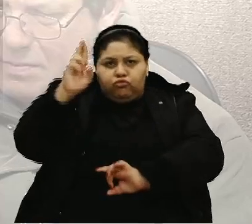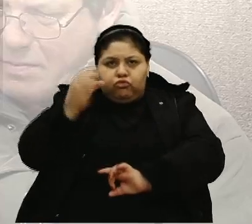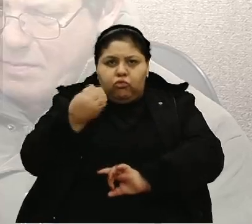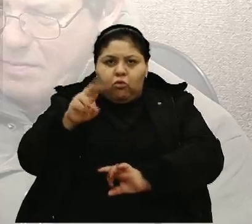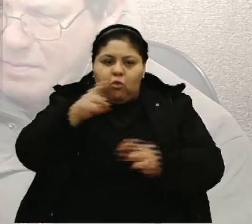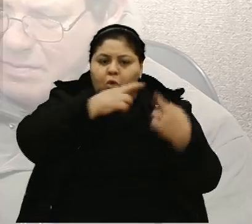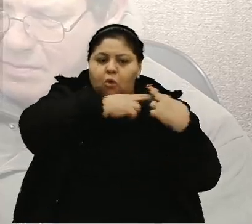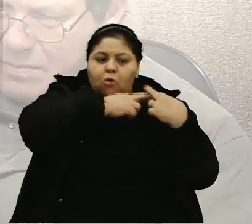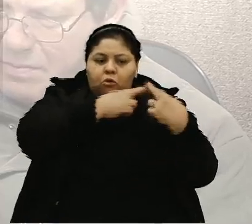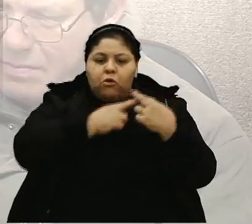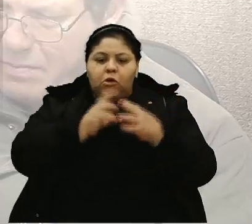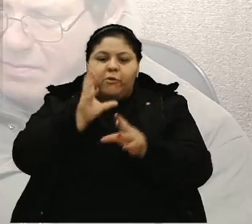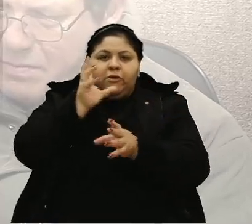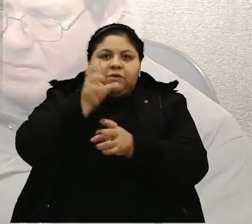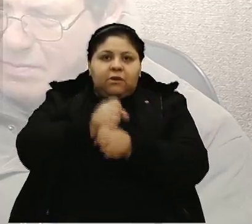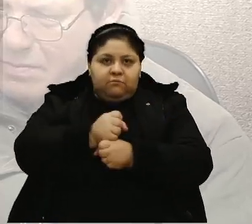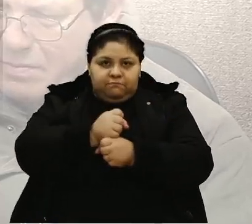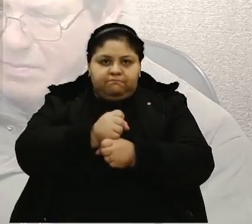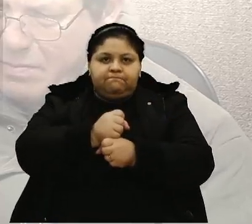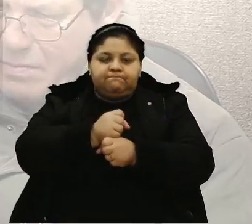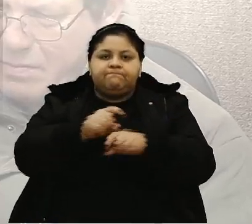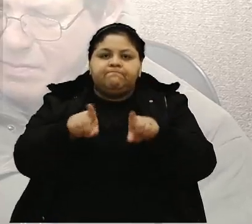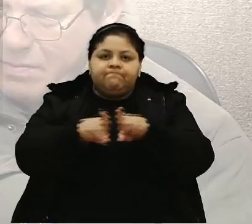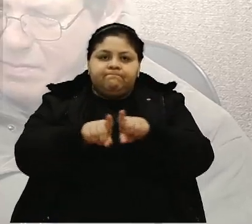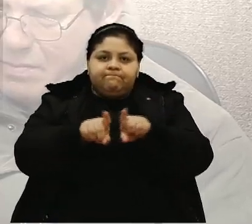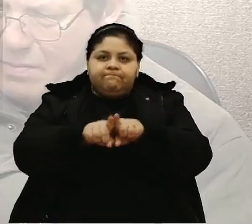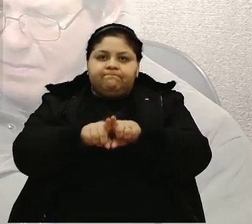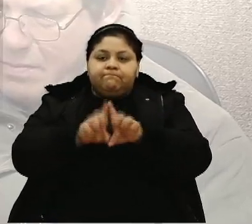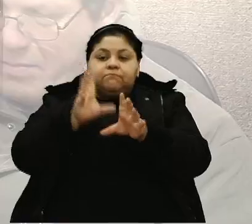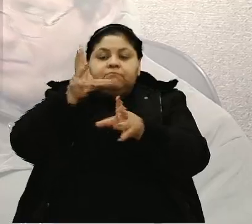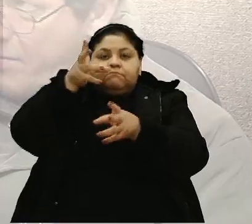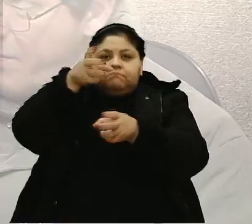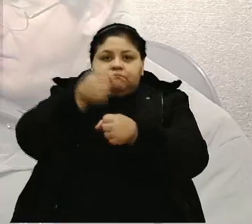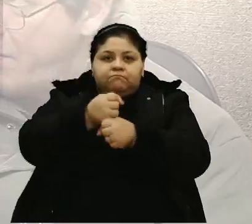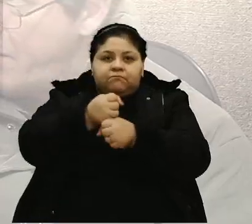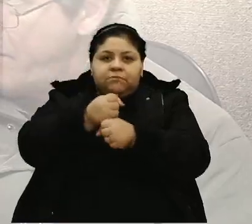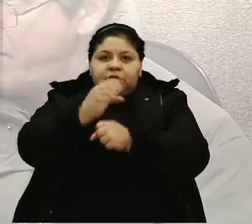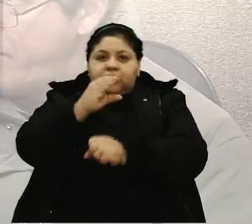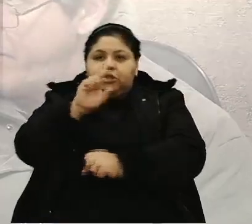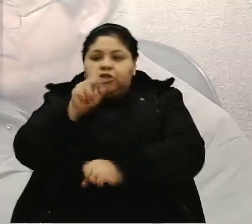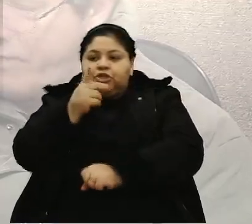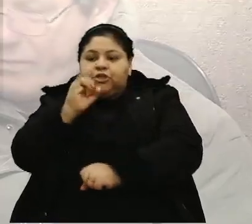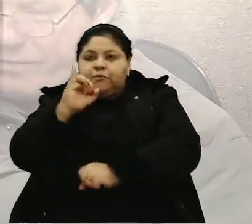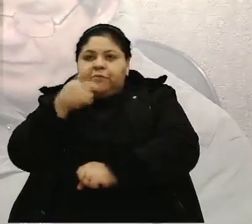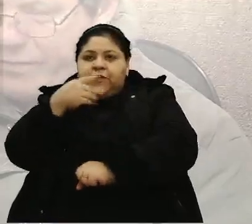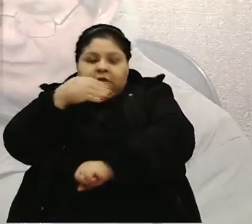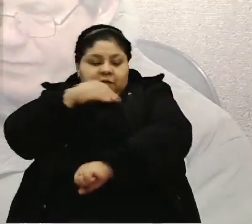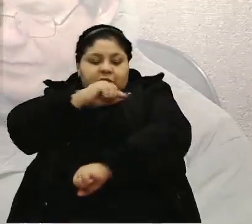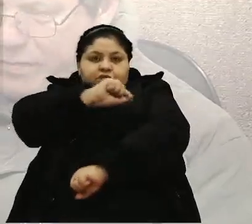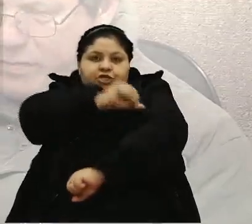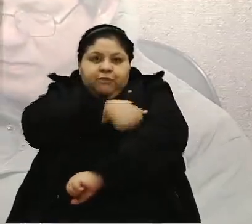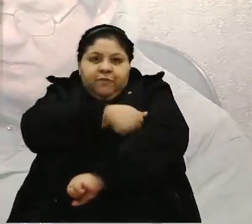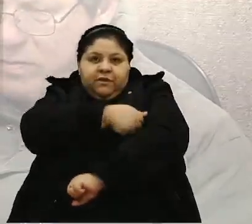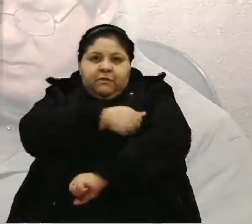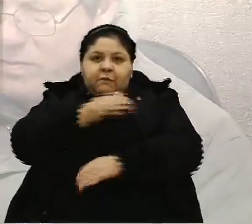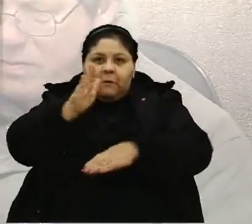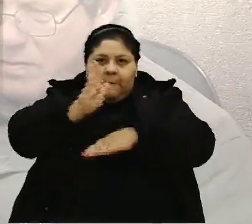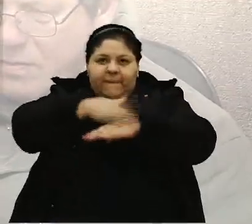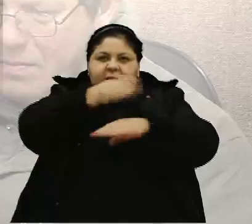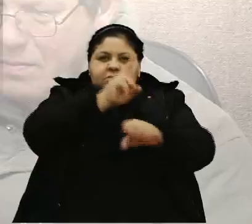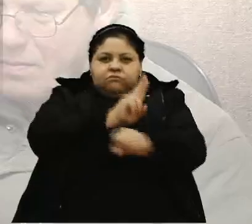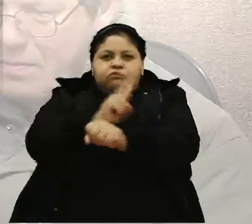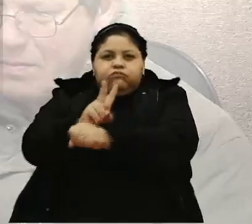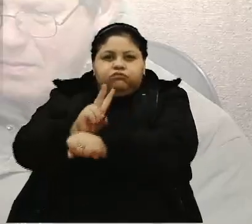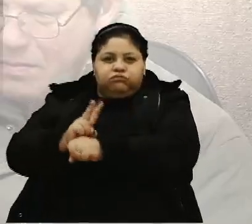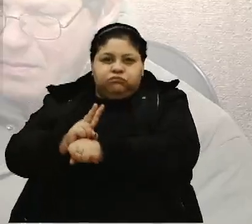pelos referidos. Além disso, os animais microchipados ficarão mais protegidos, pois